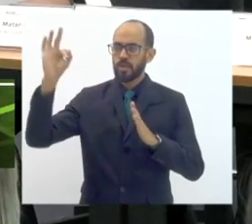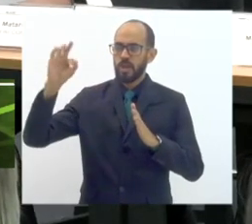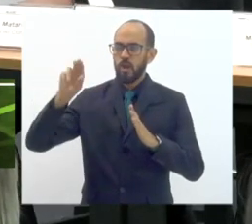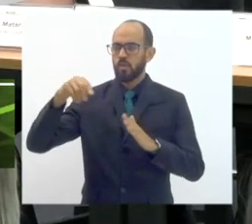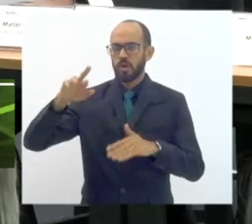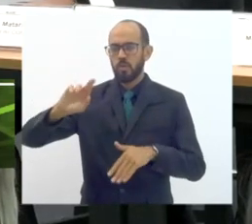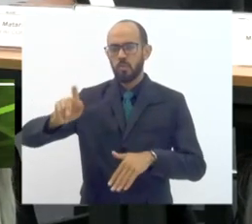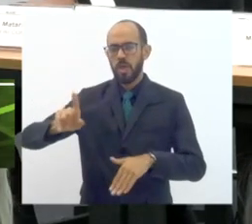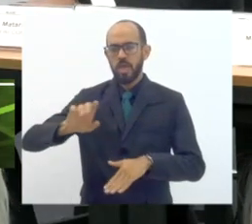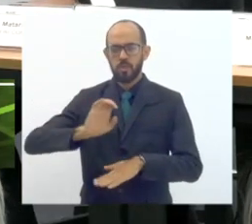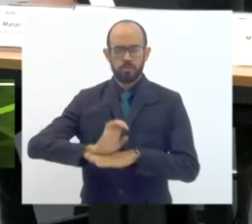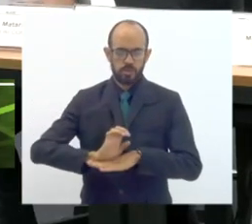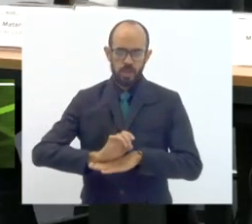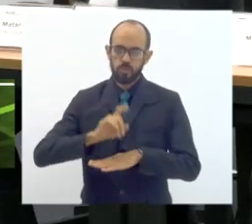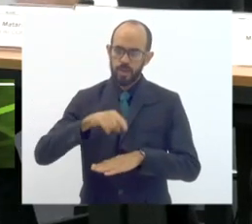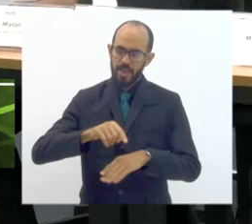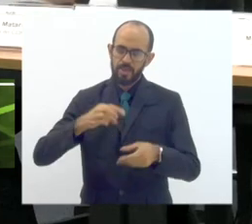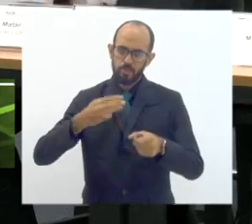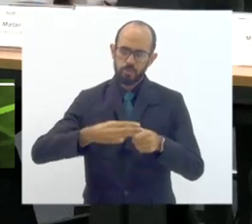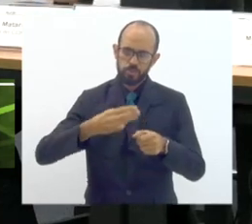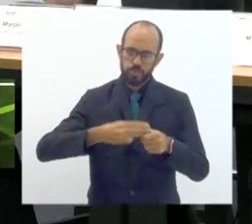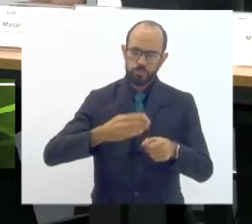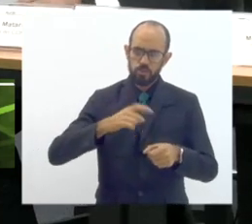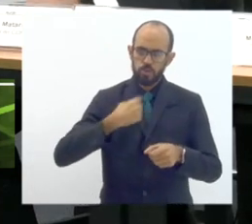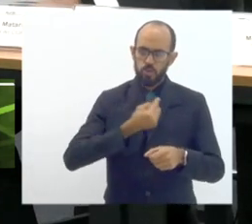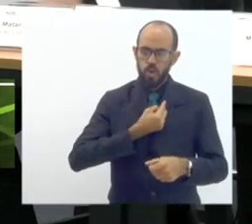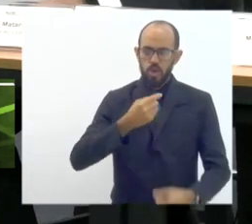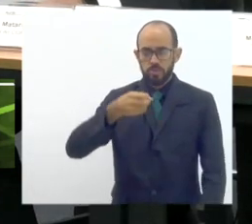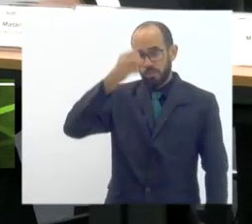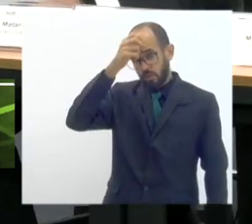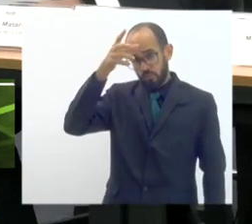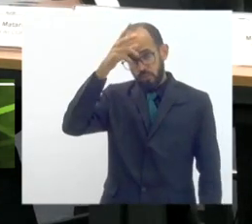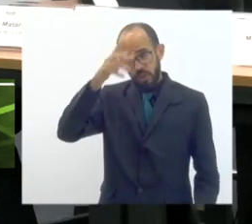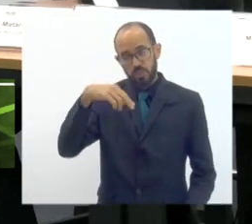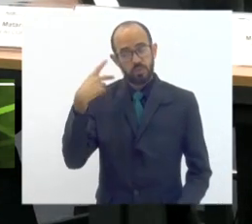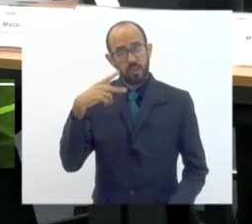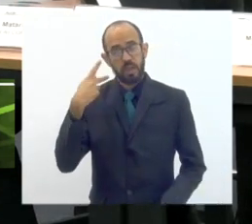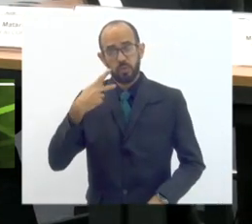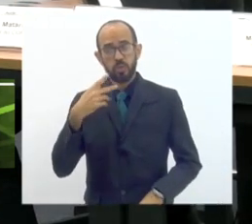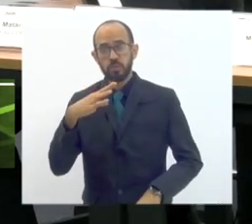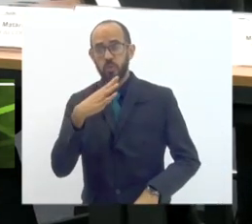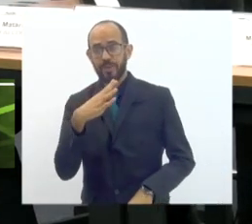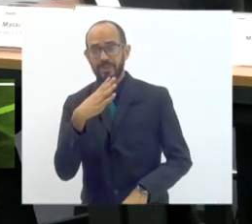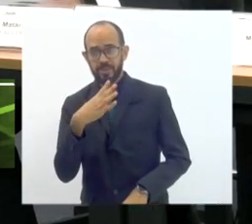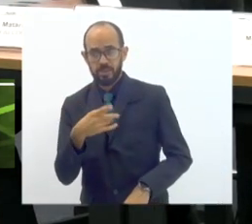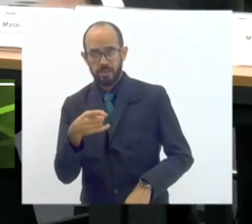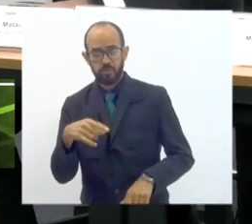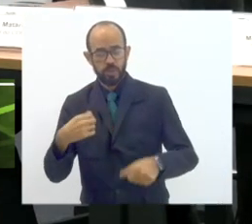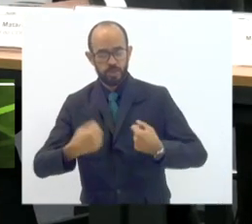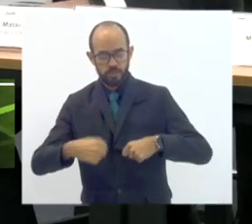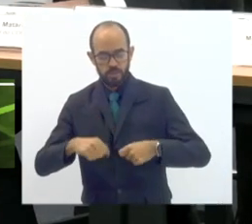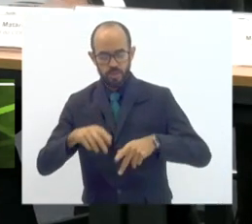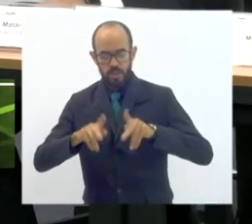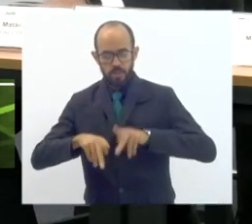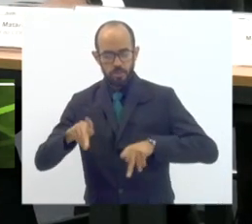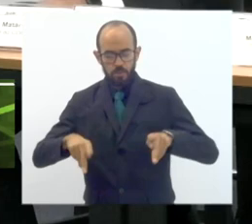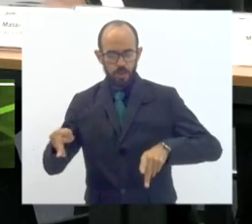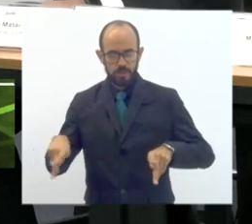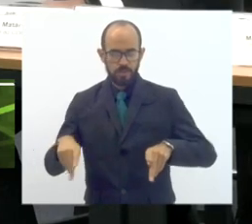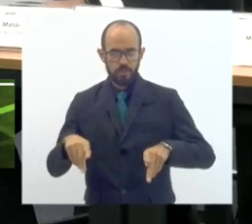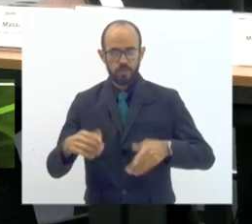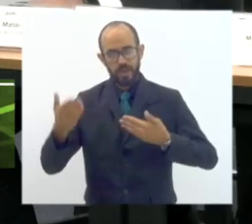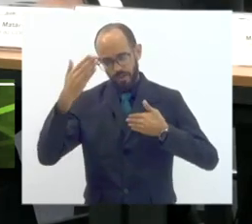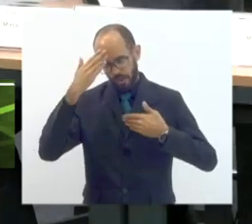somos nós, prefeitos na ponta, os vereadores. Então, eu quero aqui deixar esse registro e esse